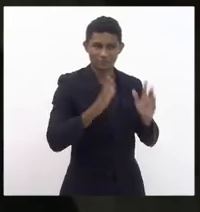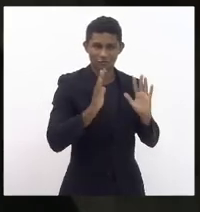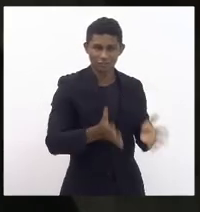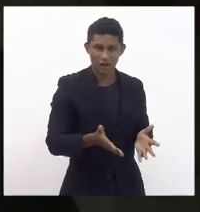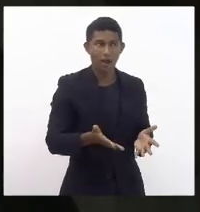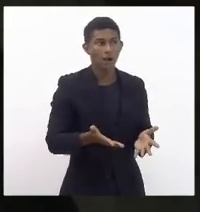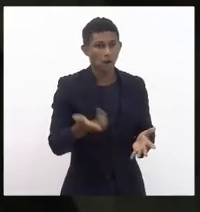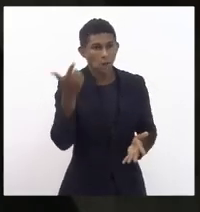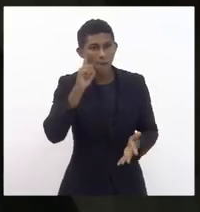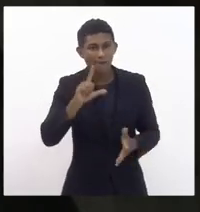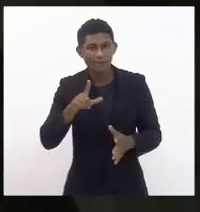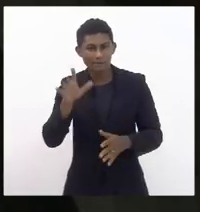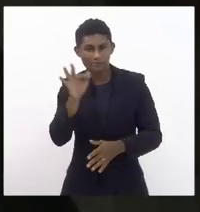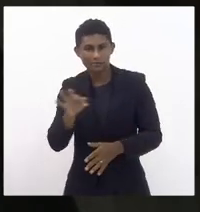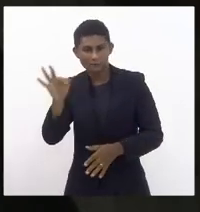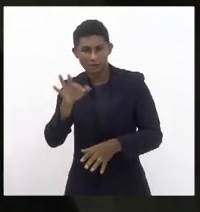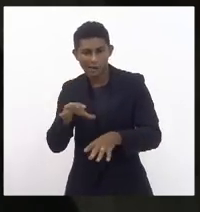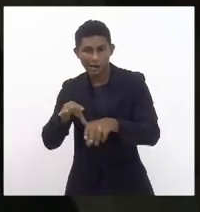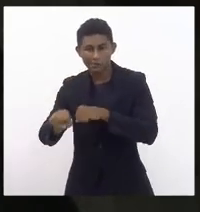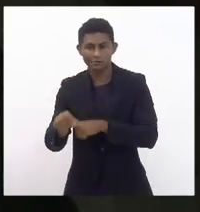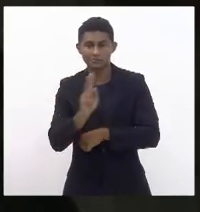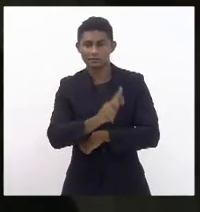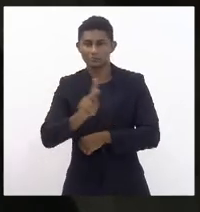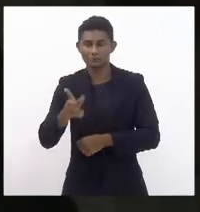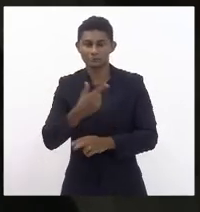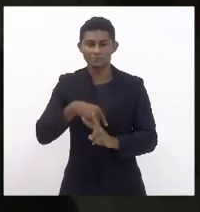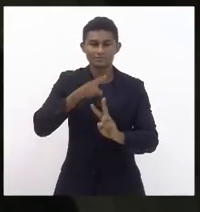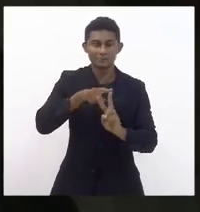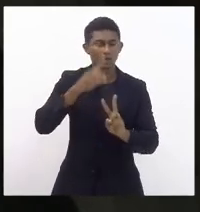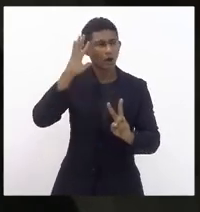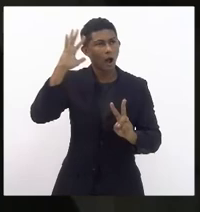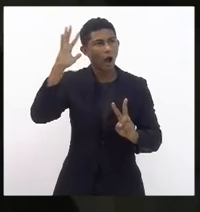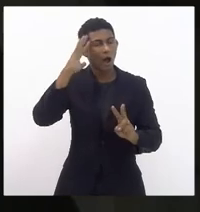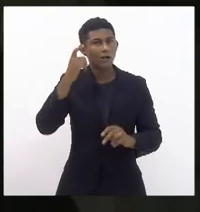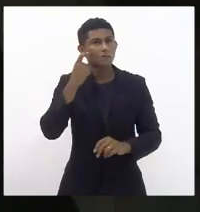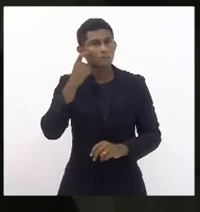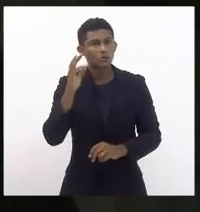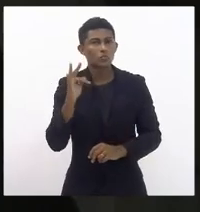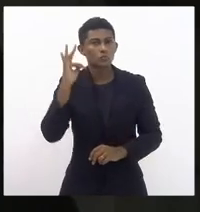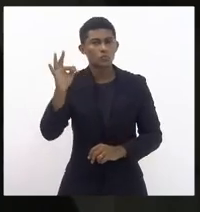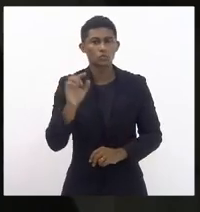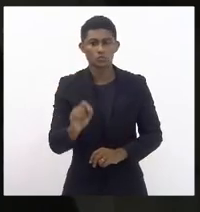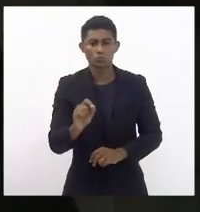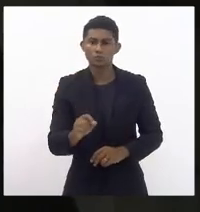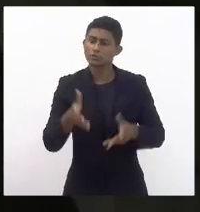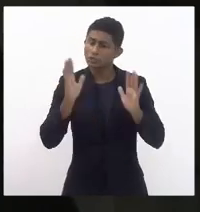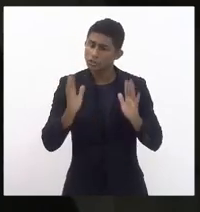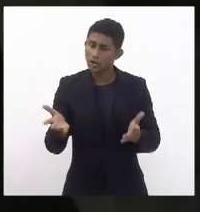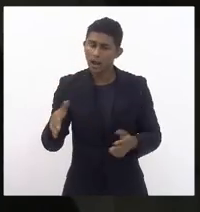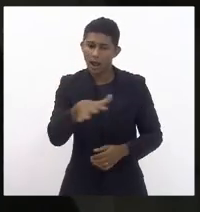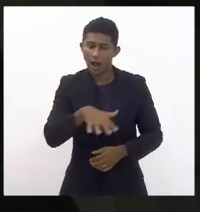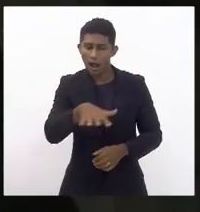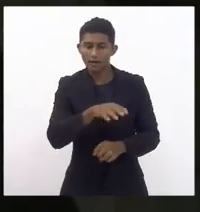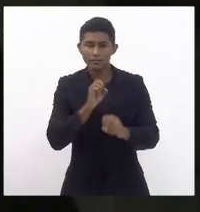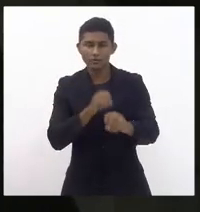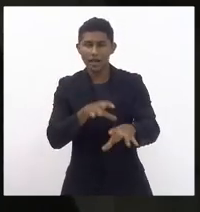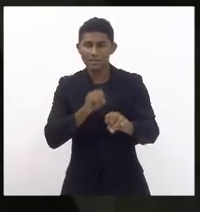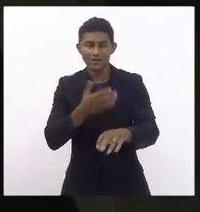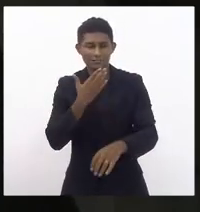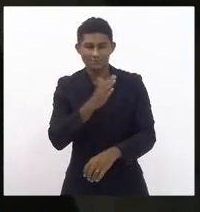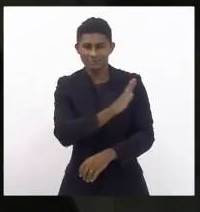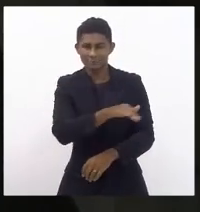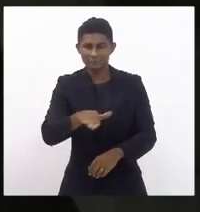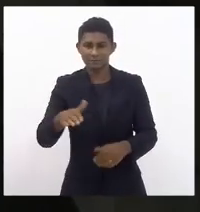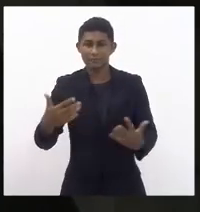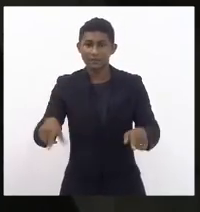passa faça uma ter uma uma aspiração muito legítima que é seguinte já trabalham com educação infantil já